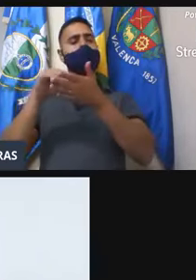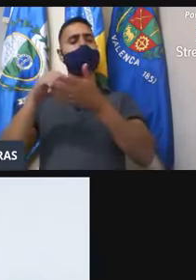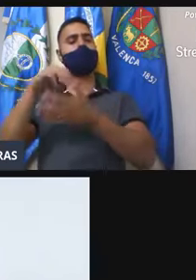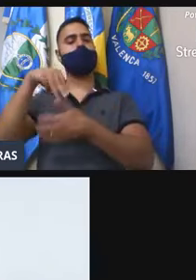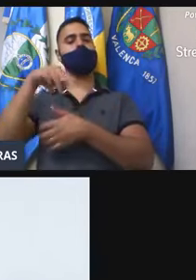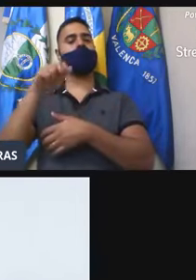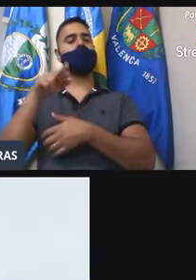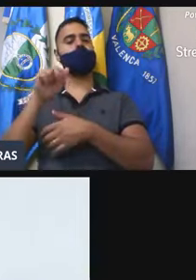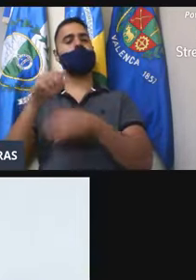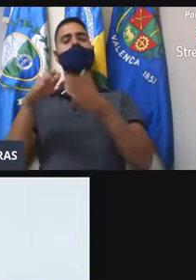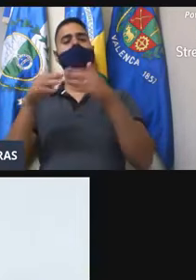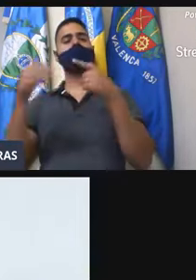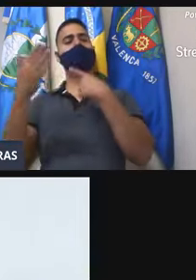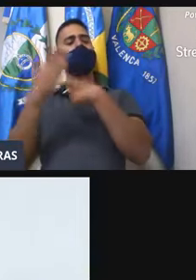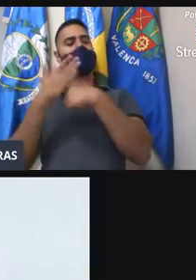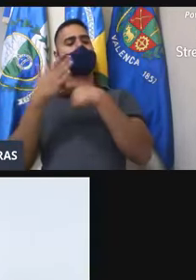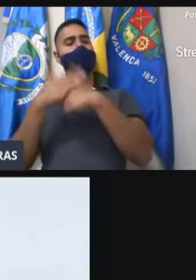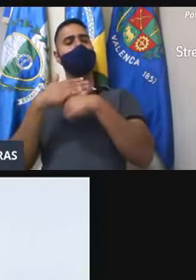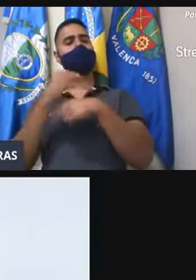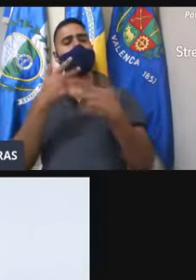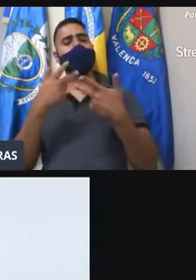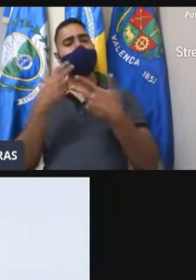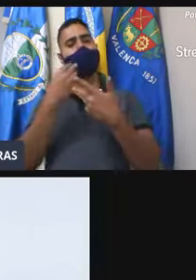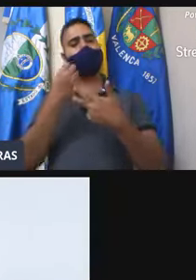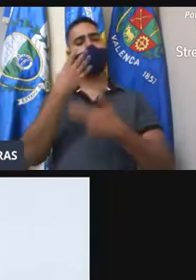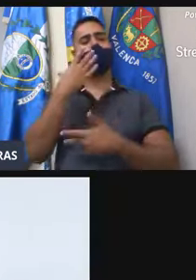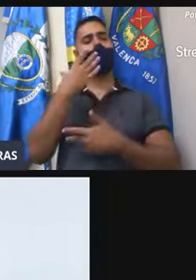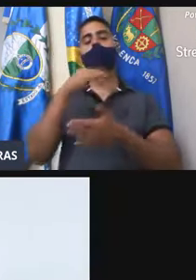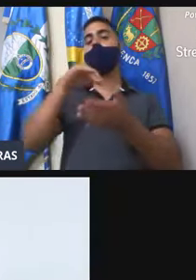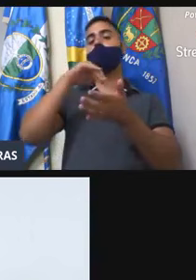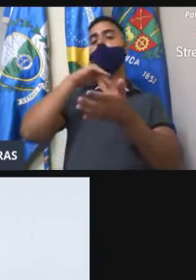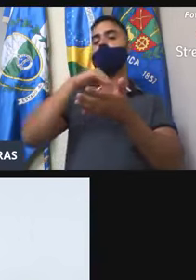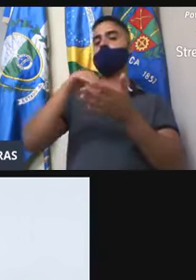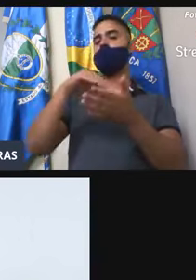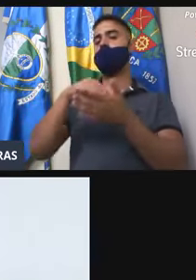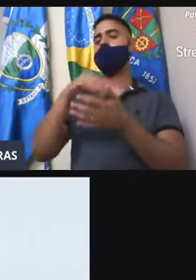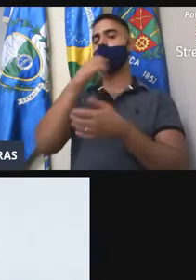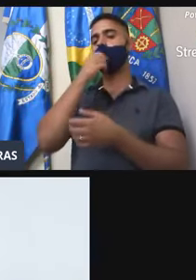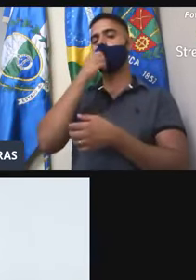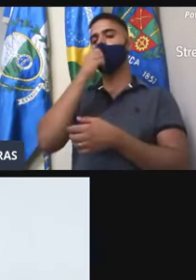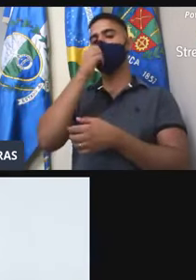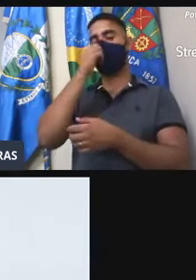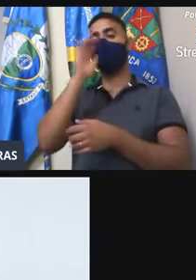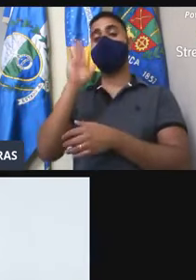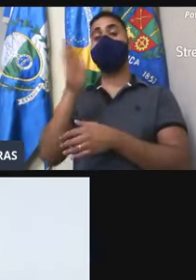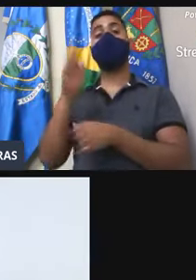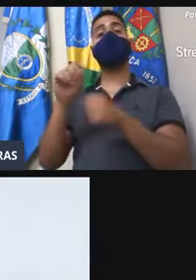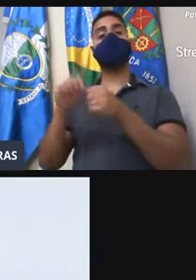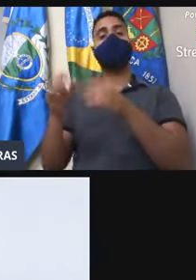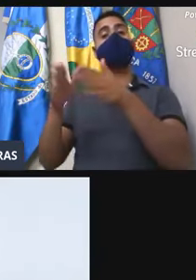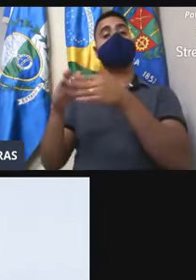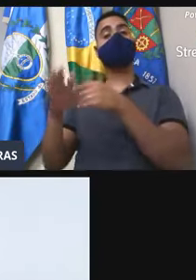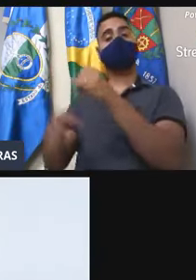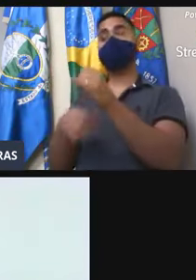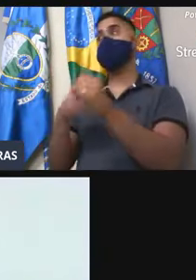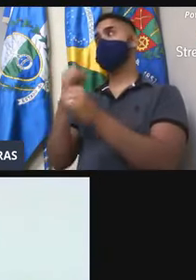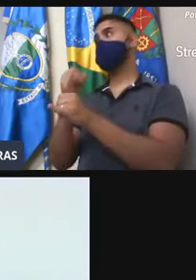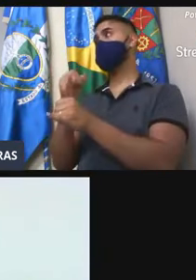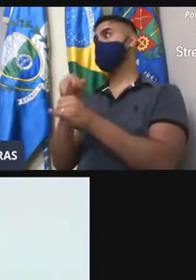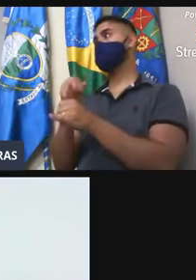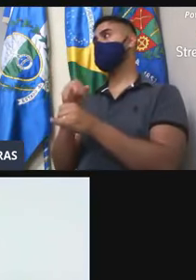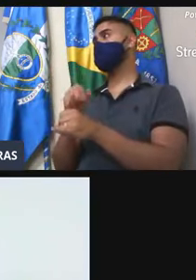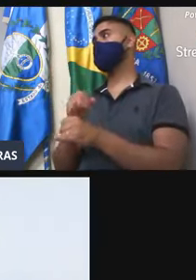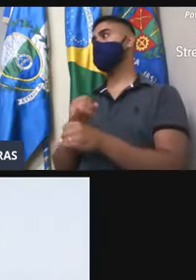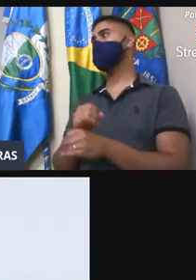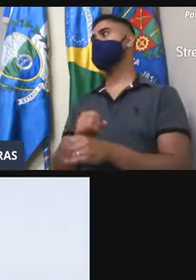e é gratificante, né, a secretária já ter feito o pedido da internet, que muito vai ajudar o núcleo de